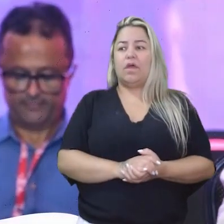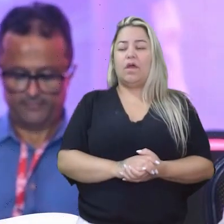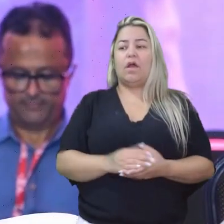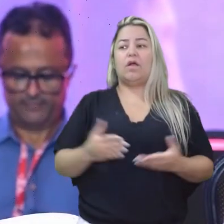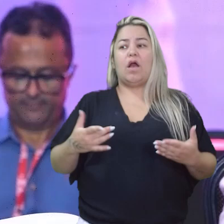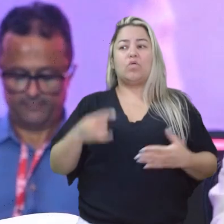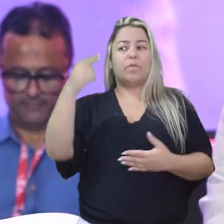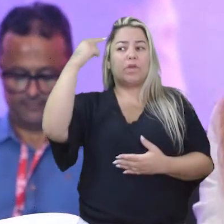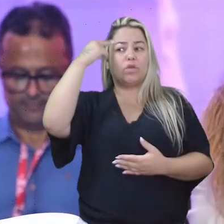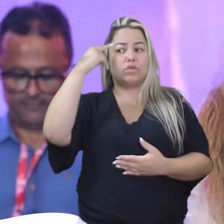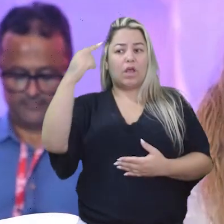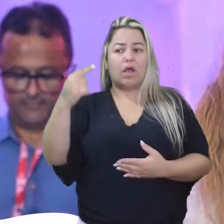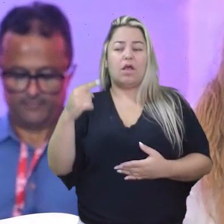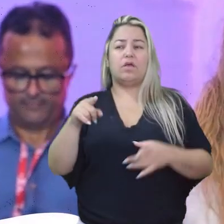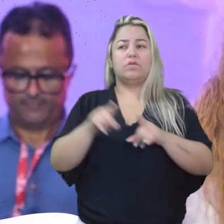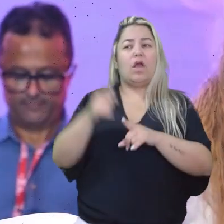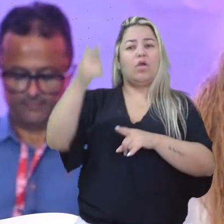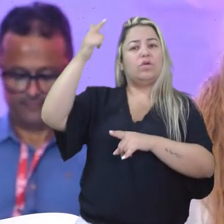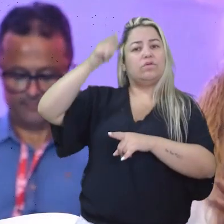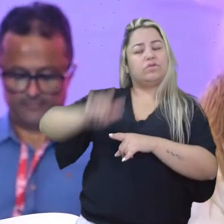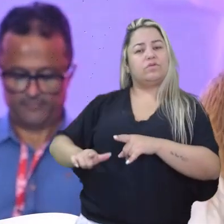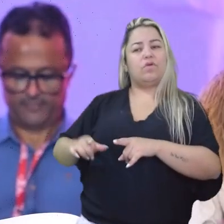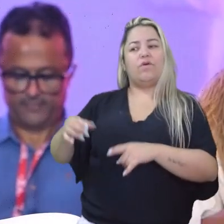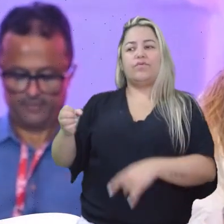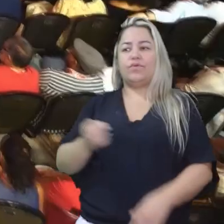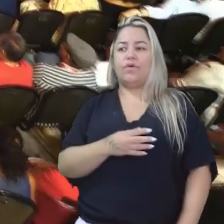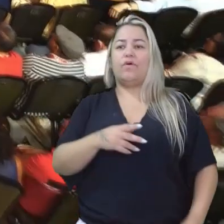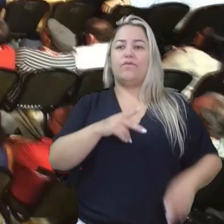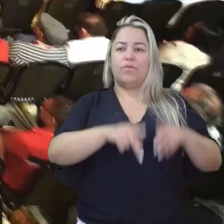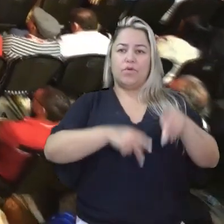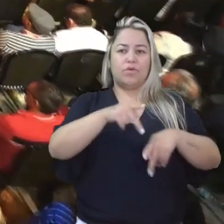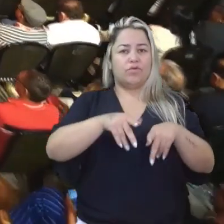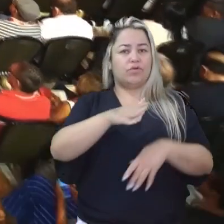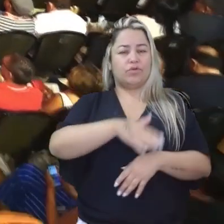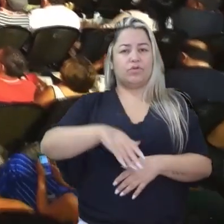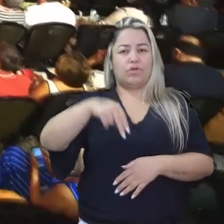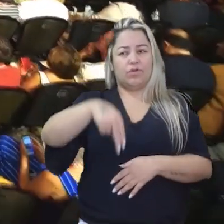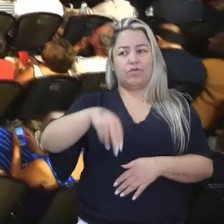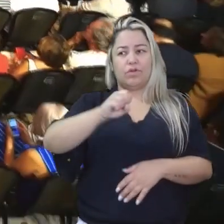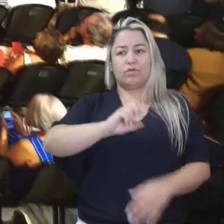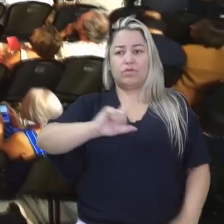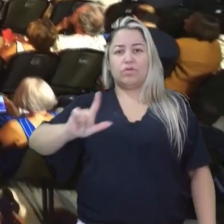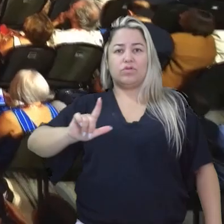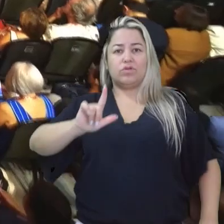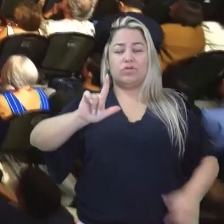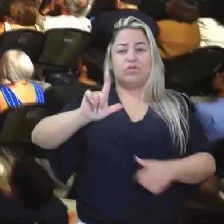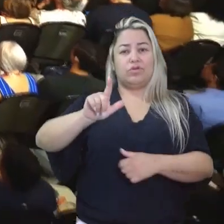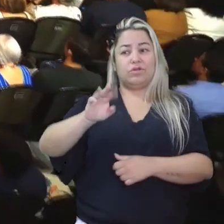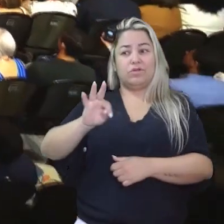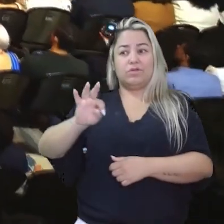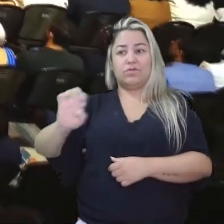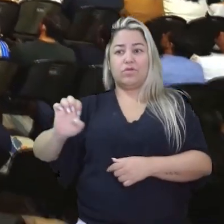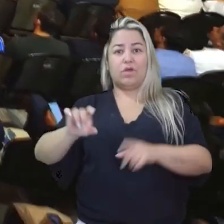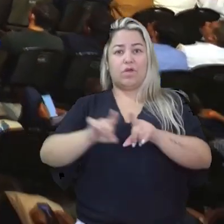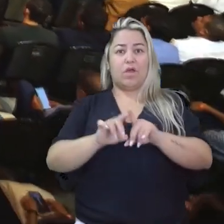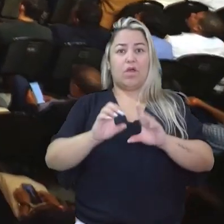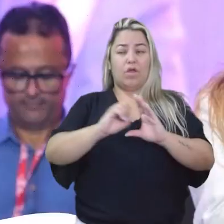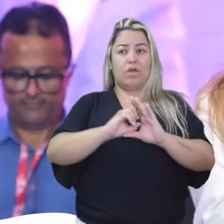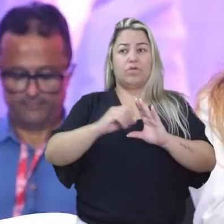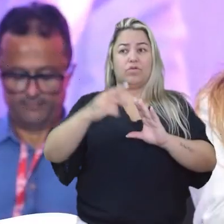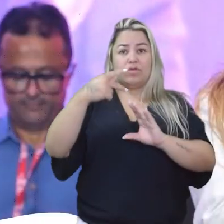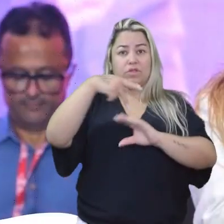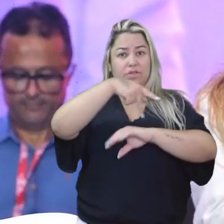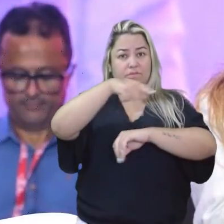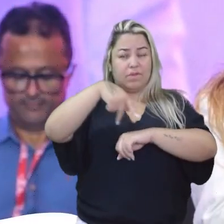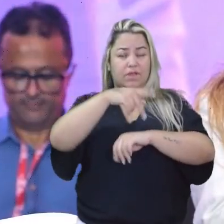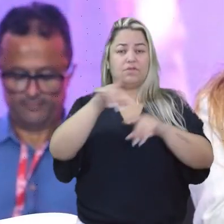gente pensar e revisitar o nosso povo, de norte a sul, de leste a oeste, esse país.